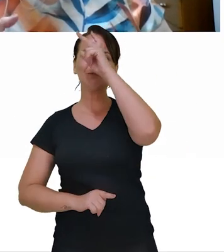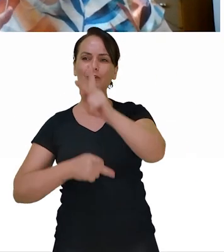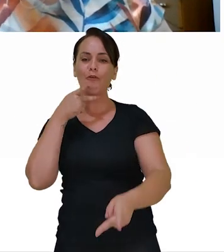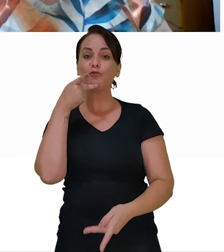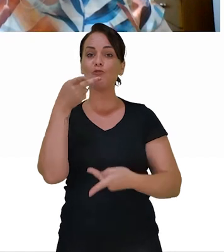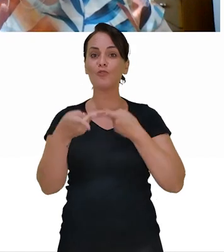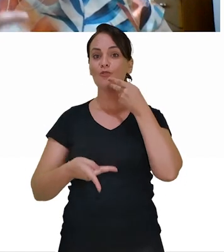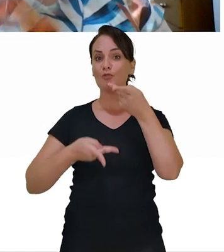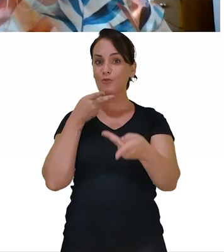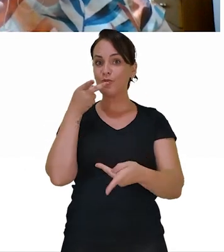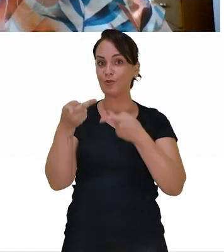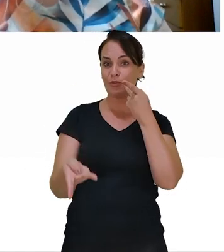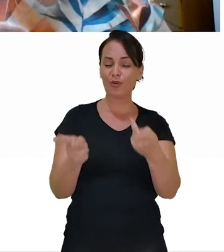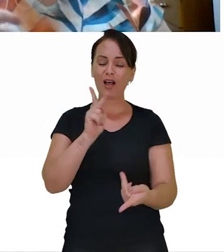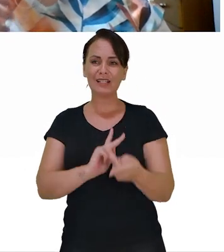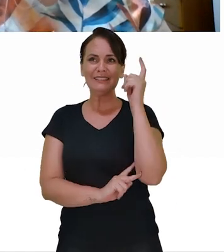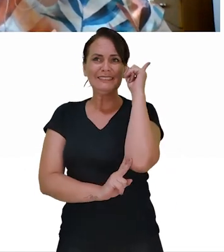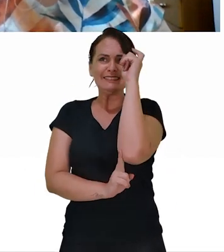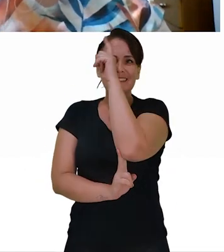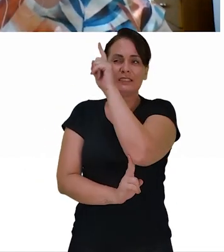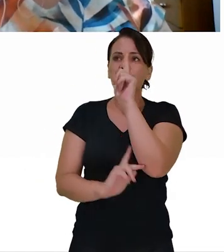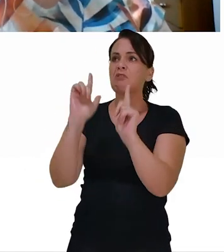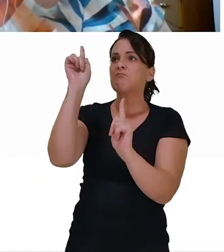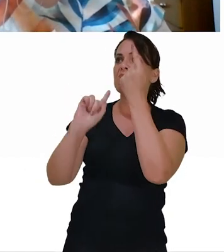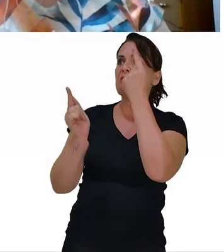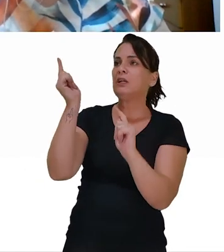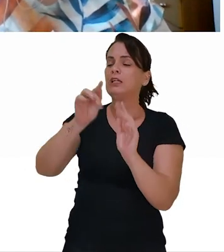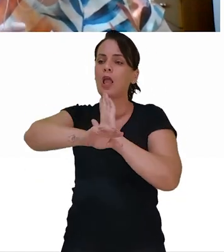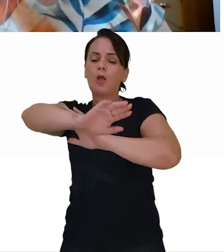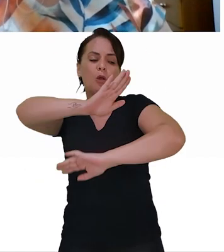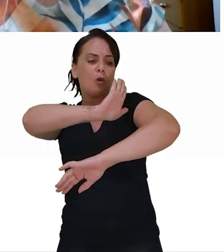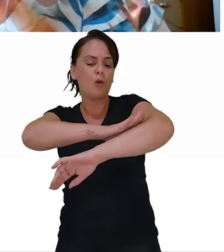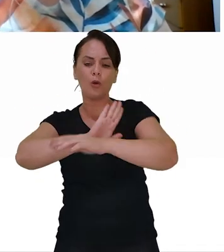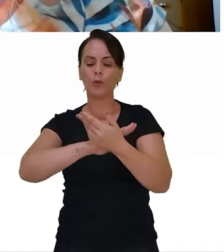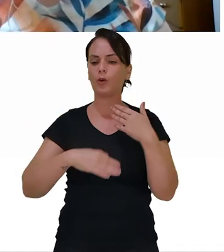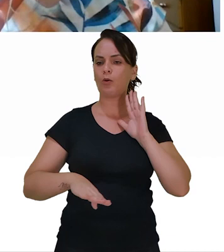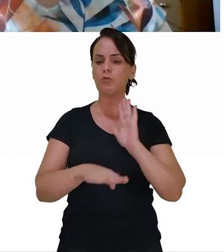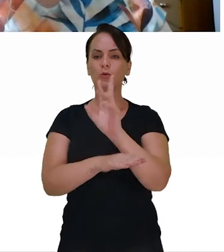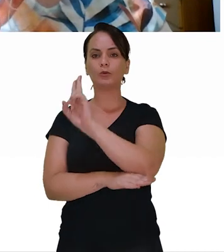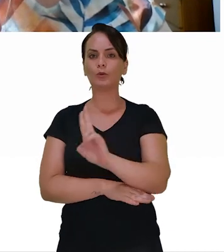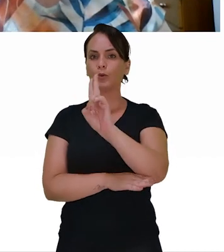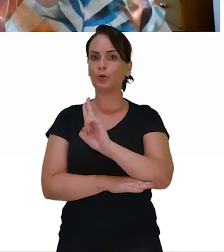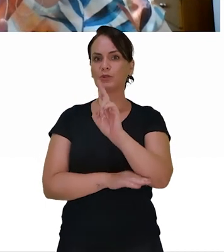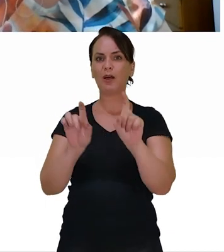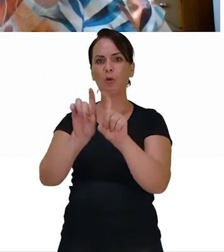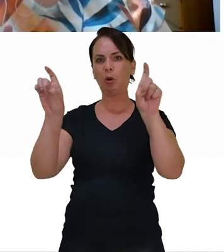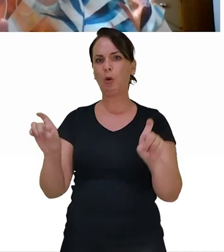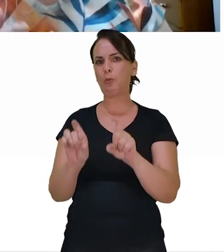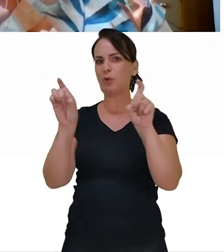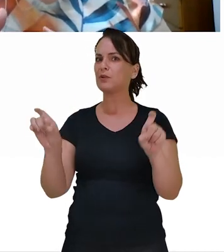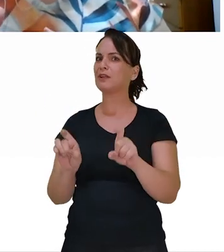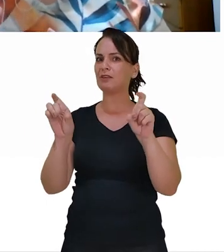dificuldade de gesto, dificuldade nos membros superiores, para poder ou usar um computador ou usar um